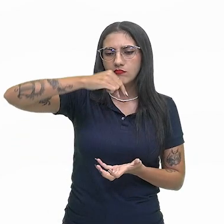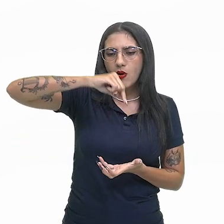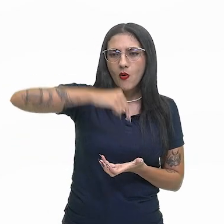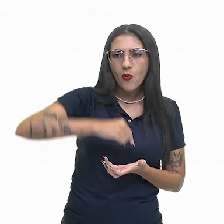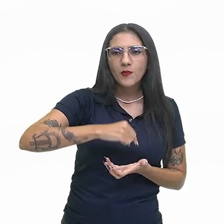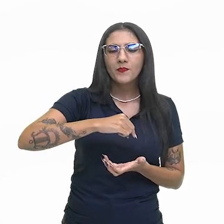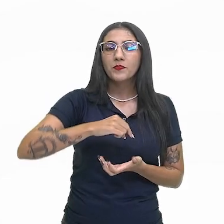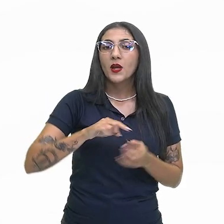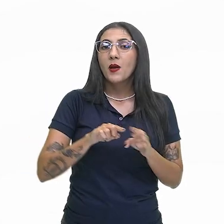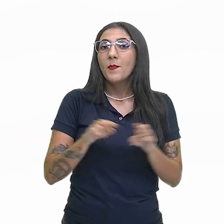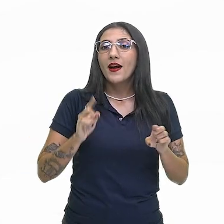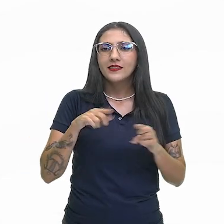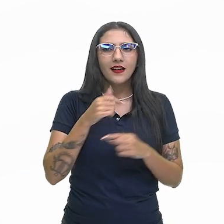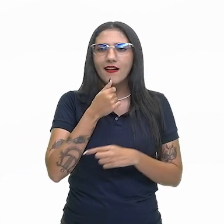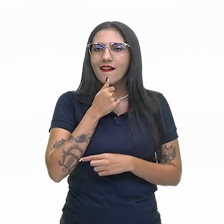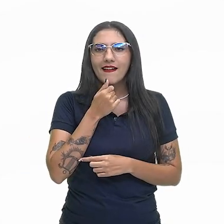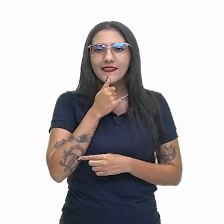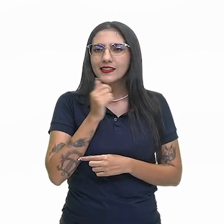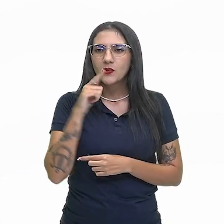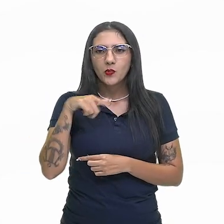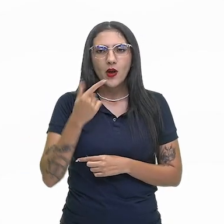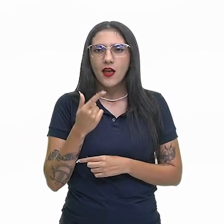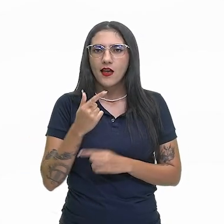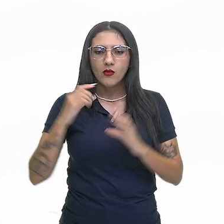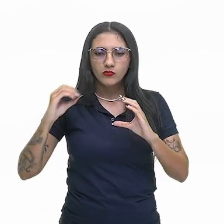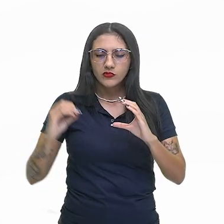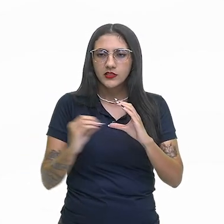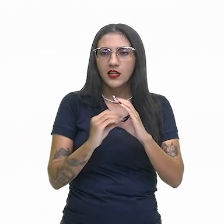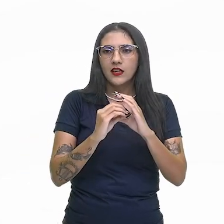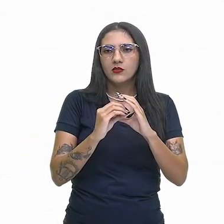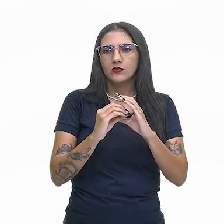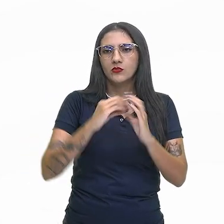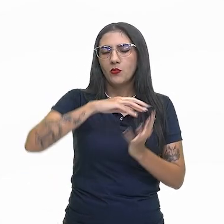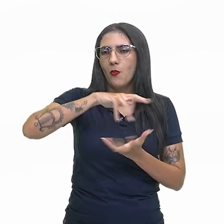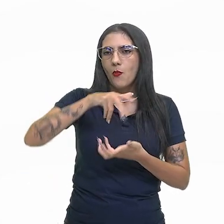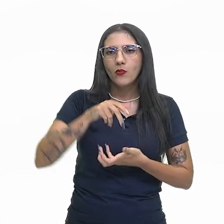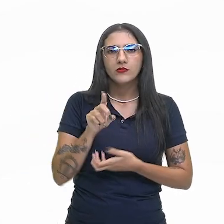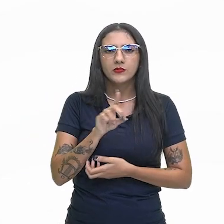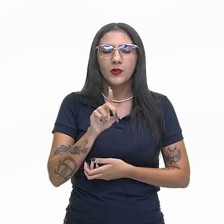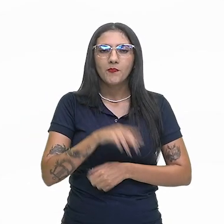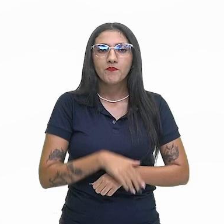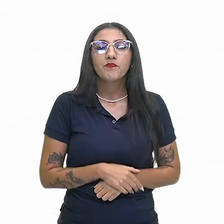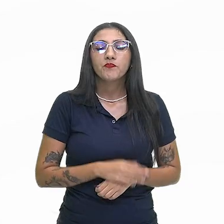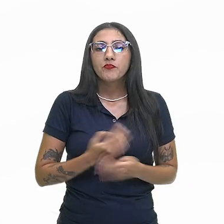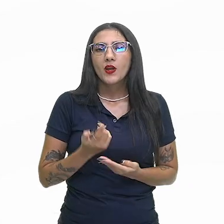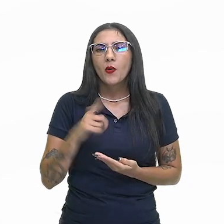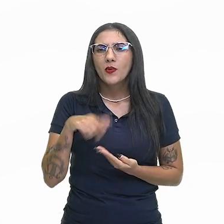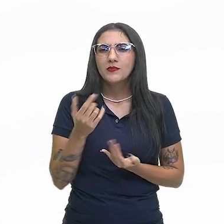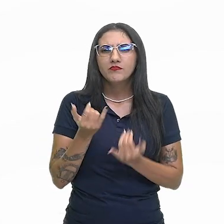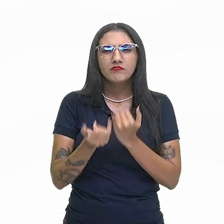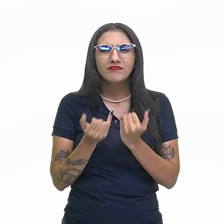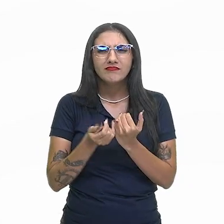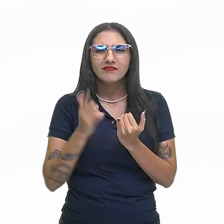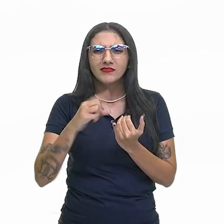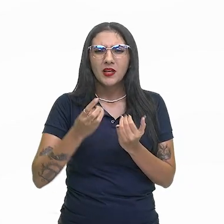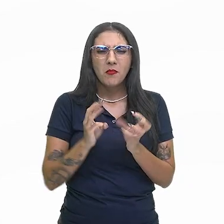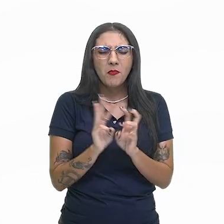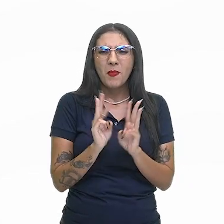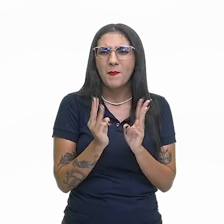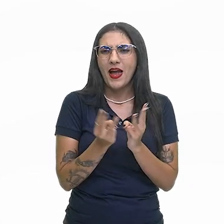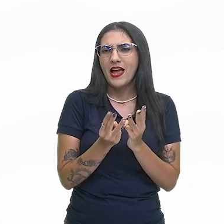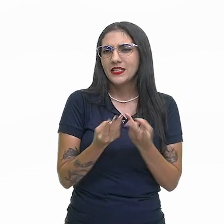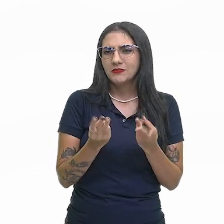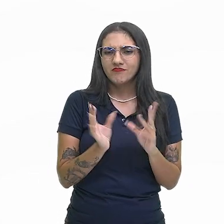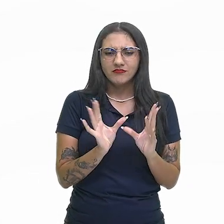mas ainda não é o centro do planeta. O manto, ele tá ali, é como se fosse uma massa viscosa, né?